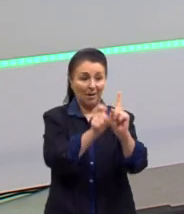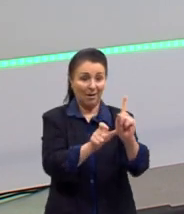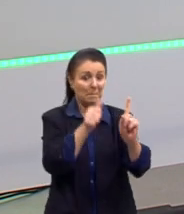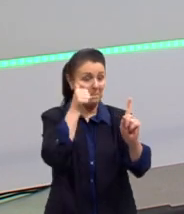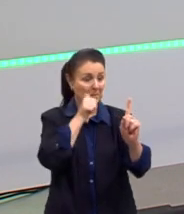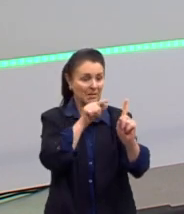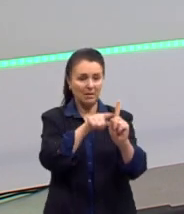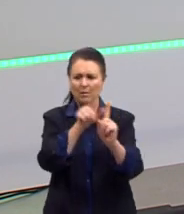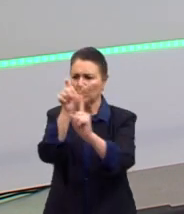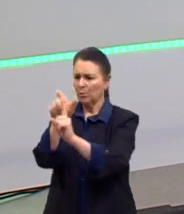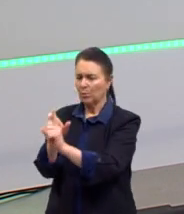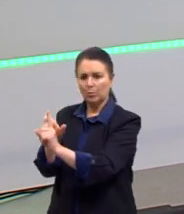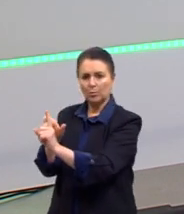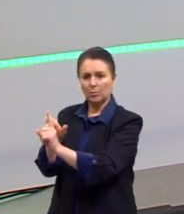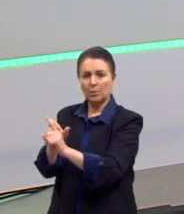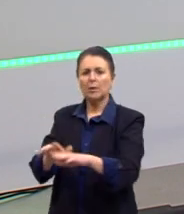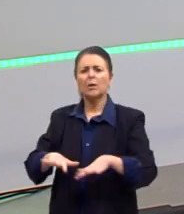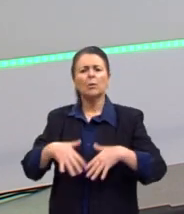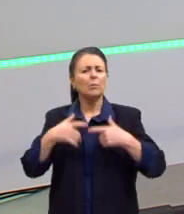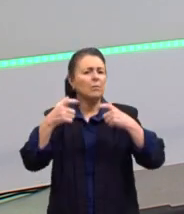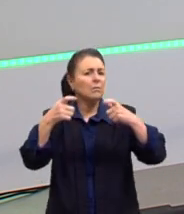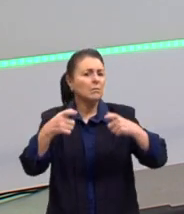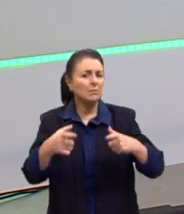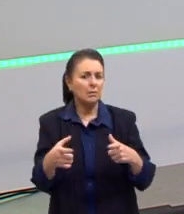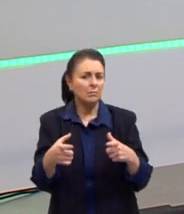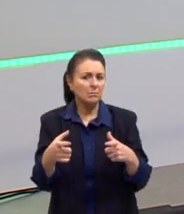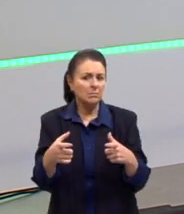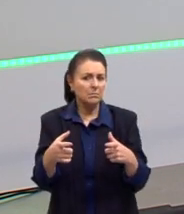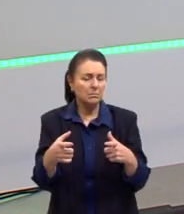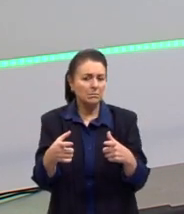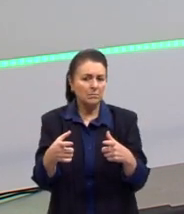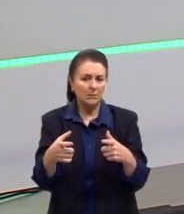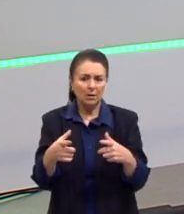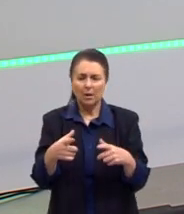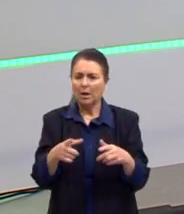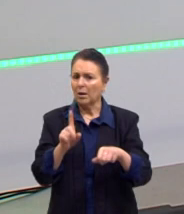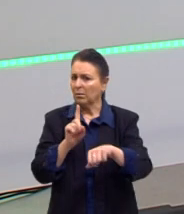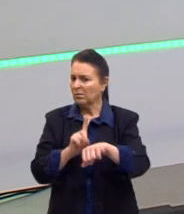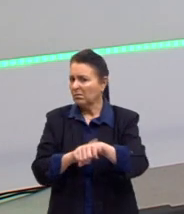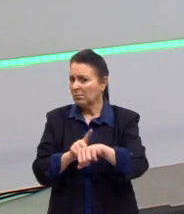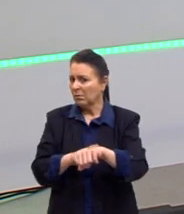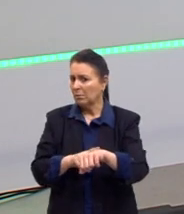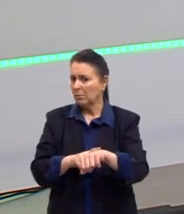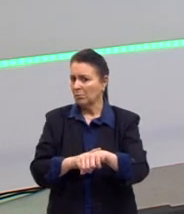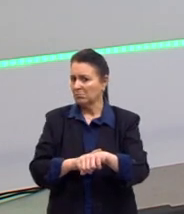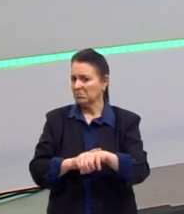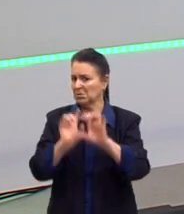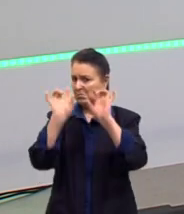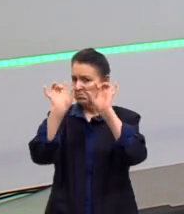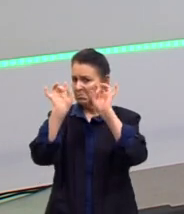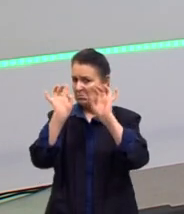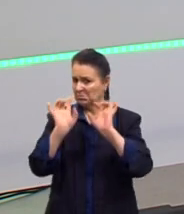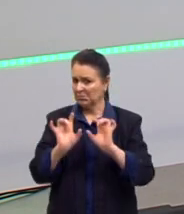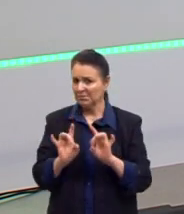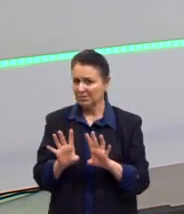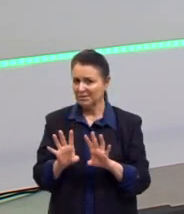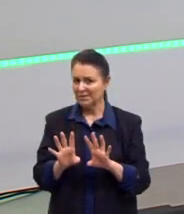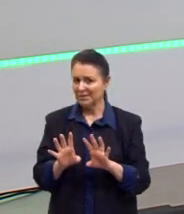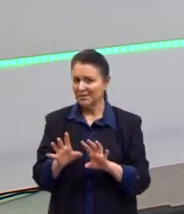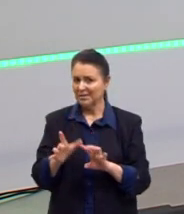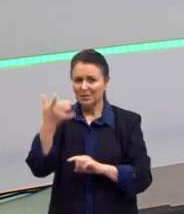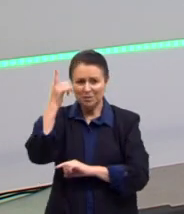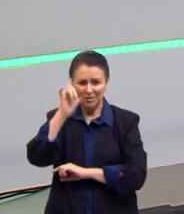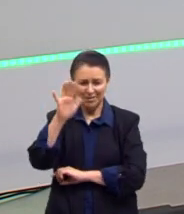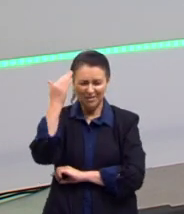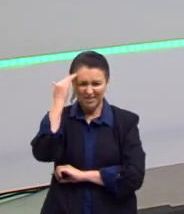em que lugar essa história se passa é num determinado tempo específico eu consigo entender a